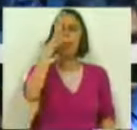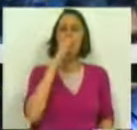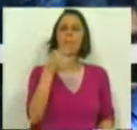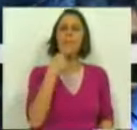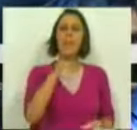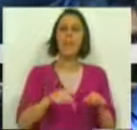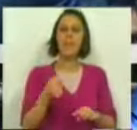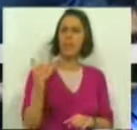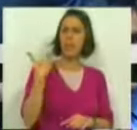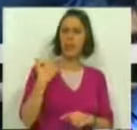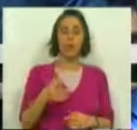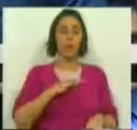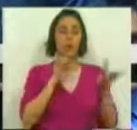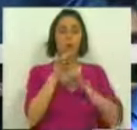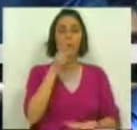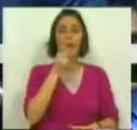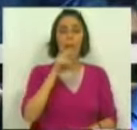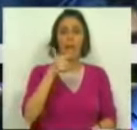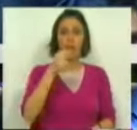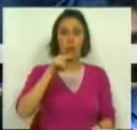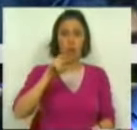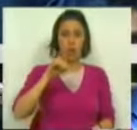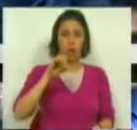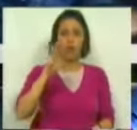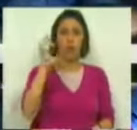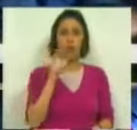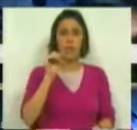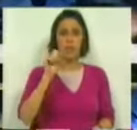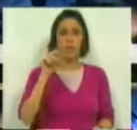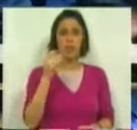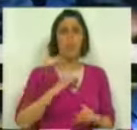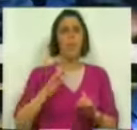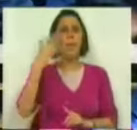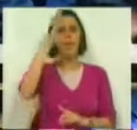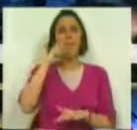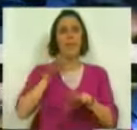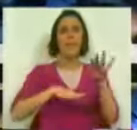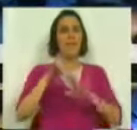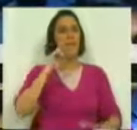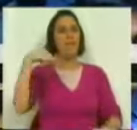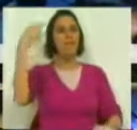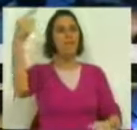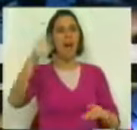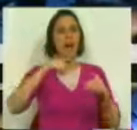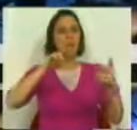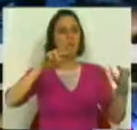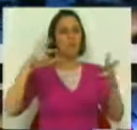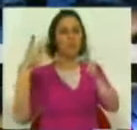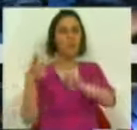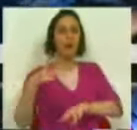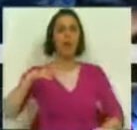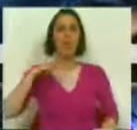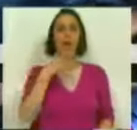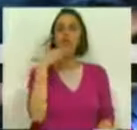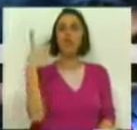Primeiro-Ministro disse aqui há pouco, o Sr. Deputado António José Seguro, que o Sr. Primeiro-Ministro ia fazer esta viagem de transformação de